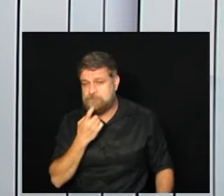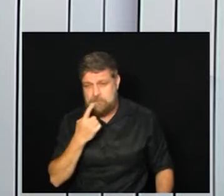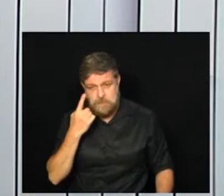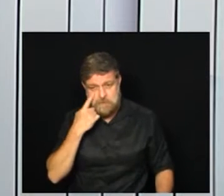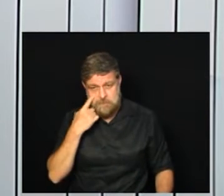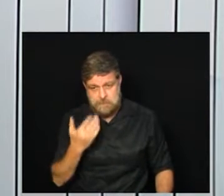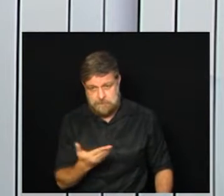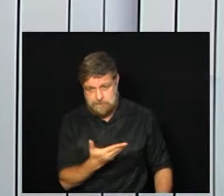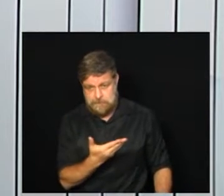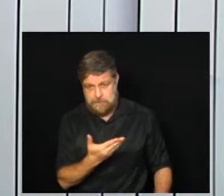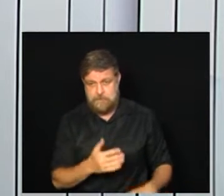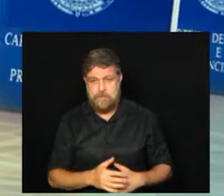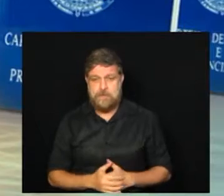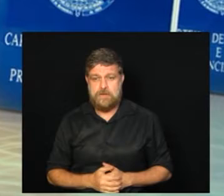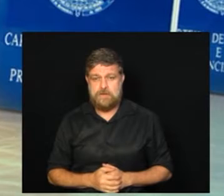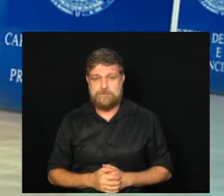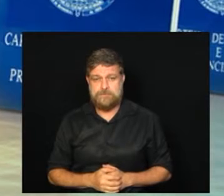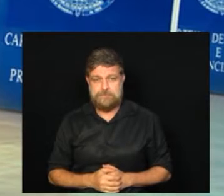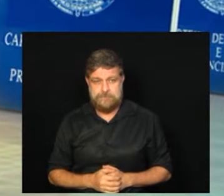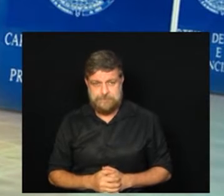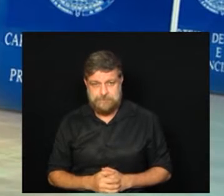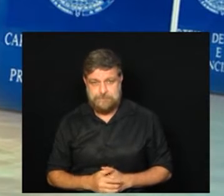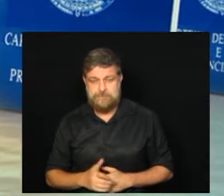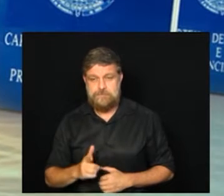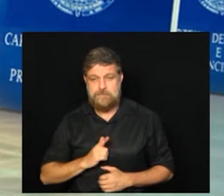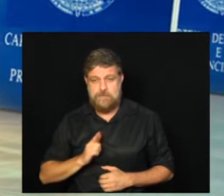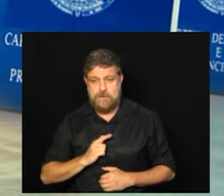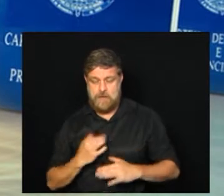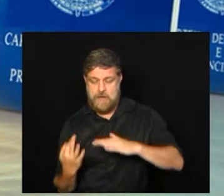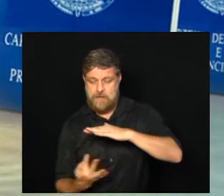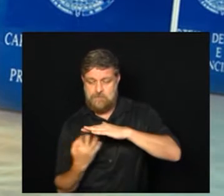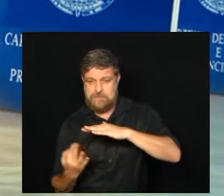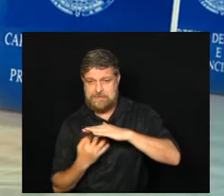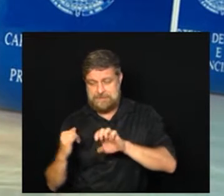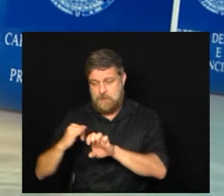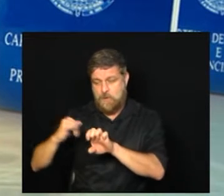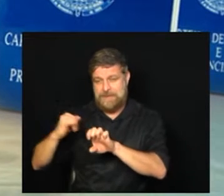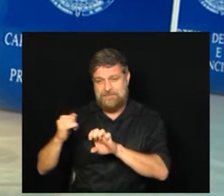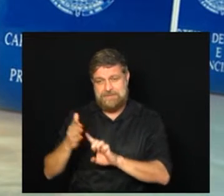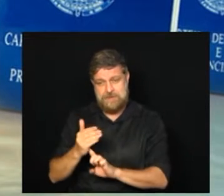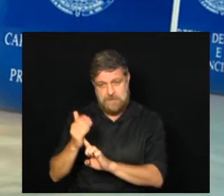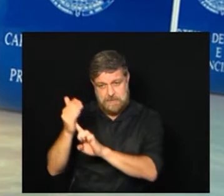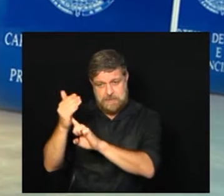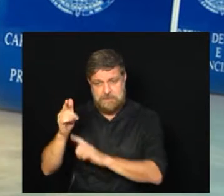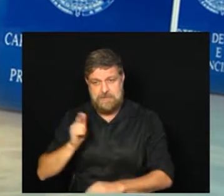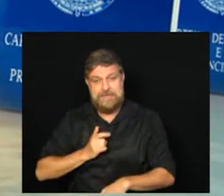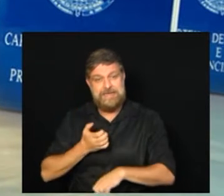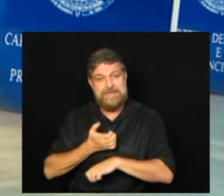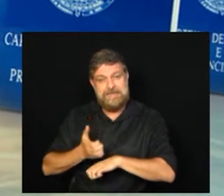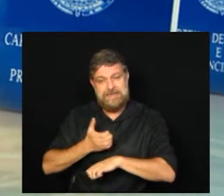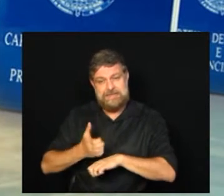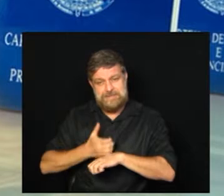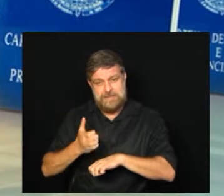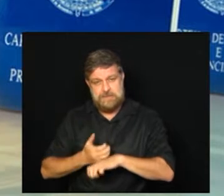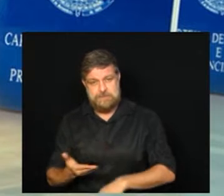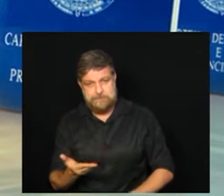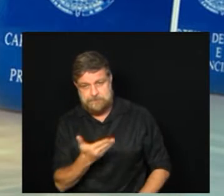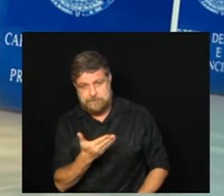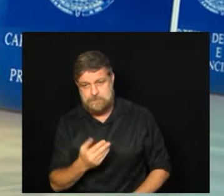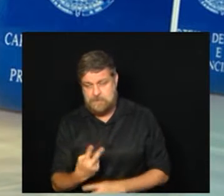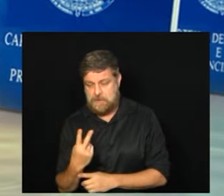Confira só. A Fundação para Inovações Tecnológicas está com vagas abertas para estágios e trainees. São